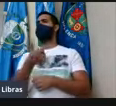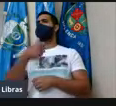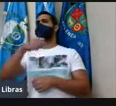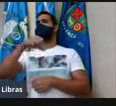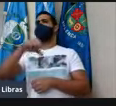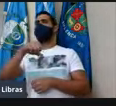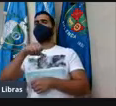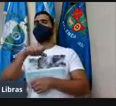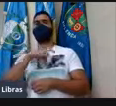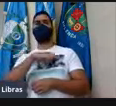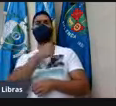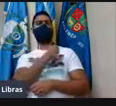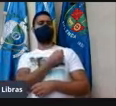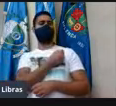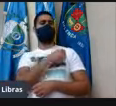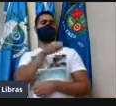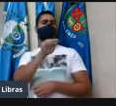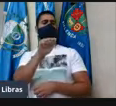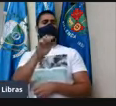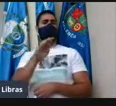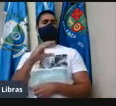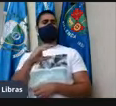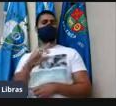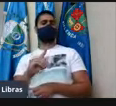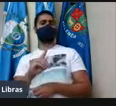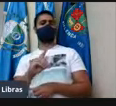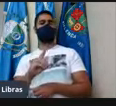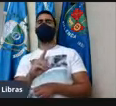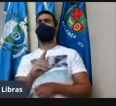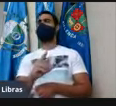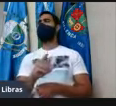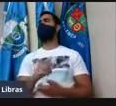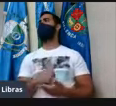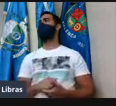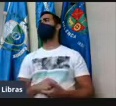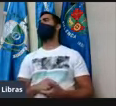2019, as notas A, B, C e D, né, como fala lá no